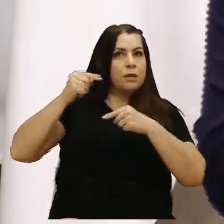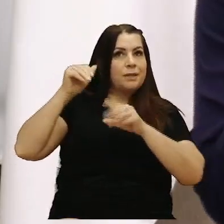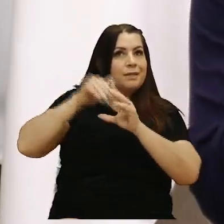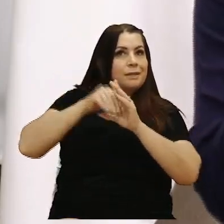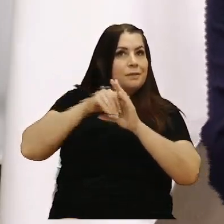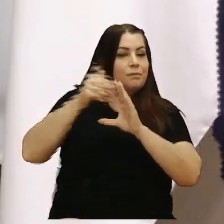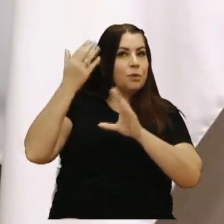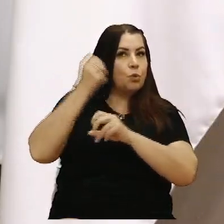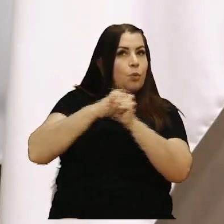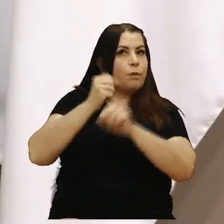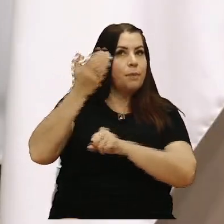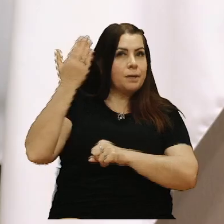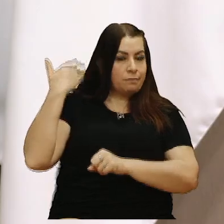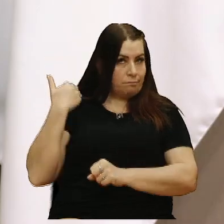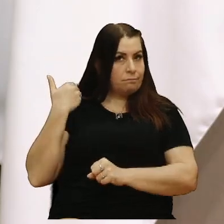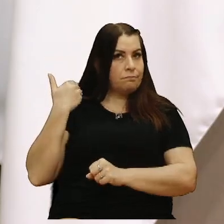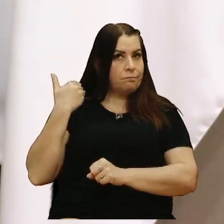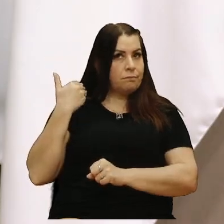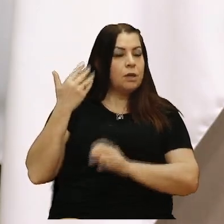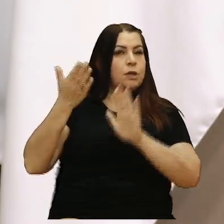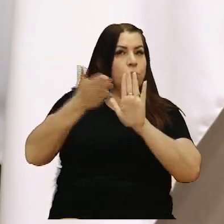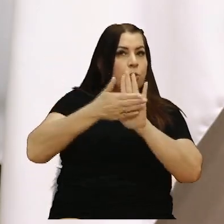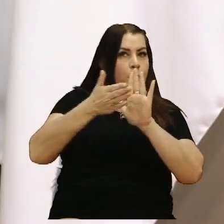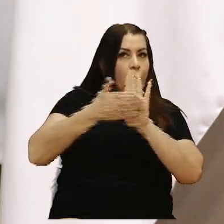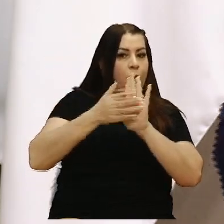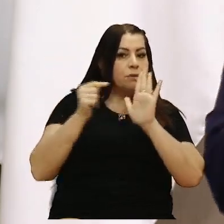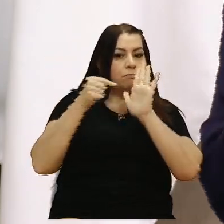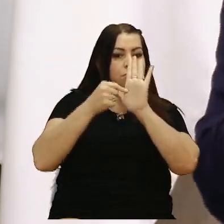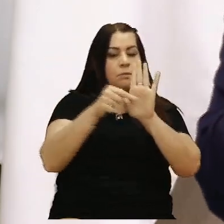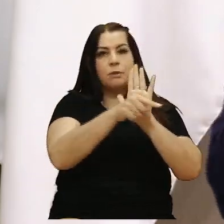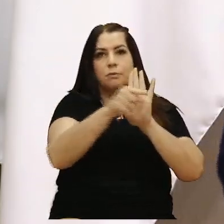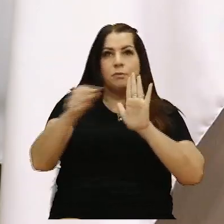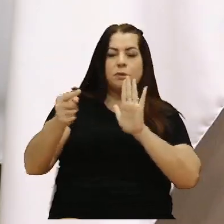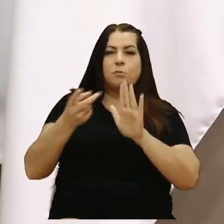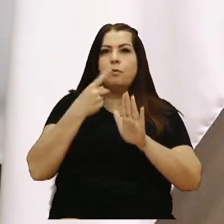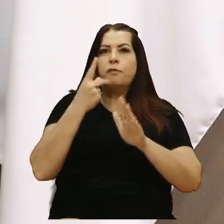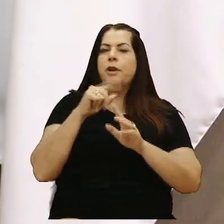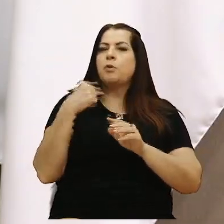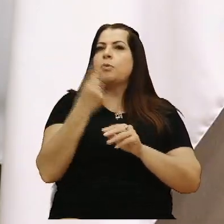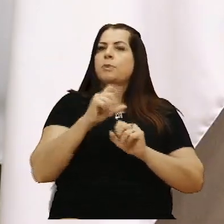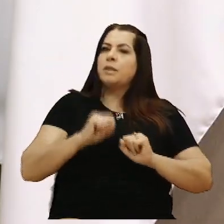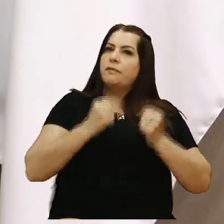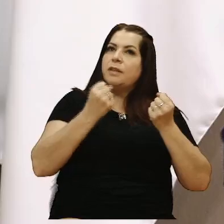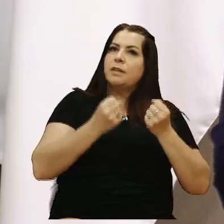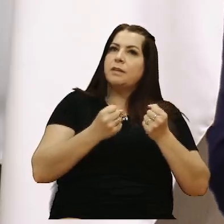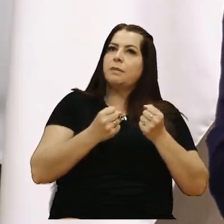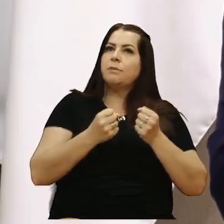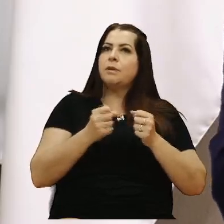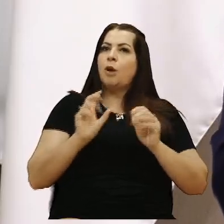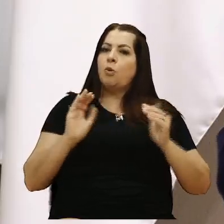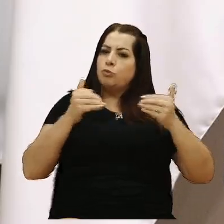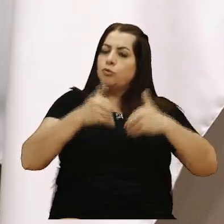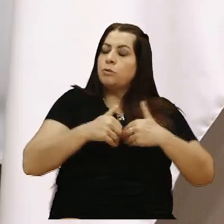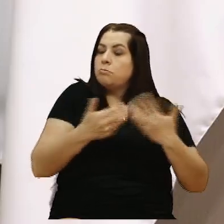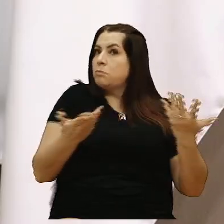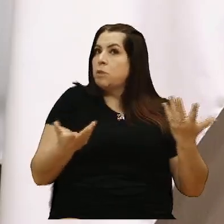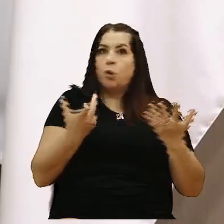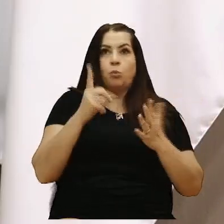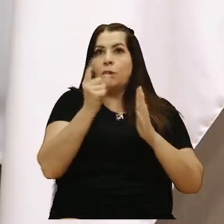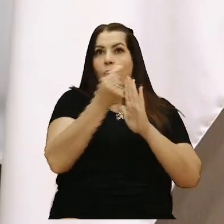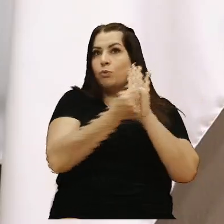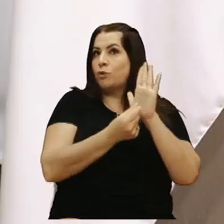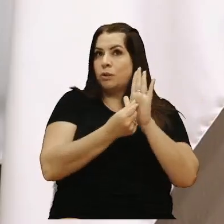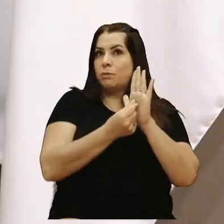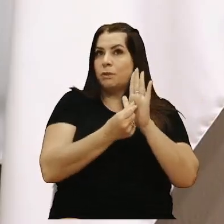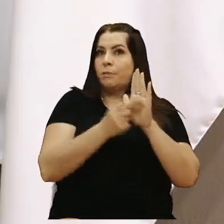eleitorais do ano passado, as propostas trazidas. Como dizer que nós defendemos o autismo se não há orçamento